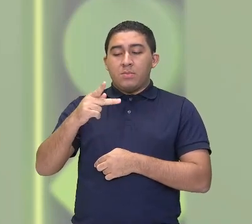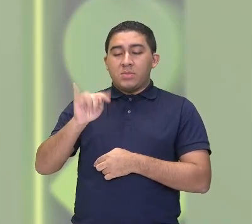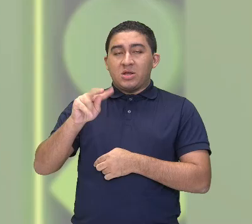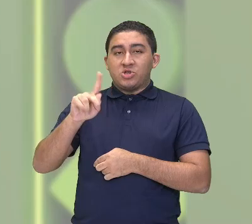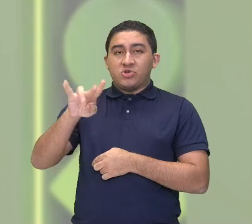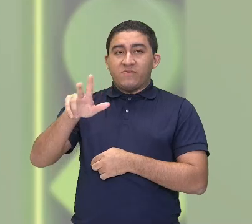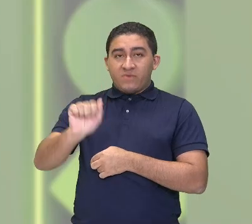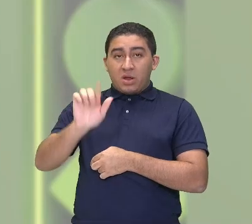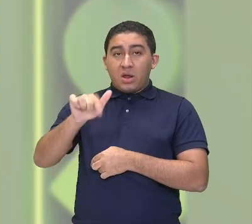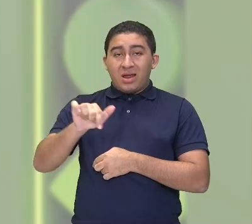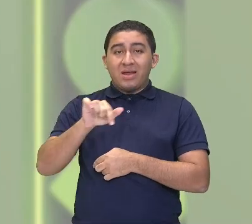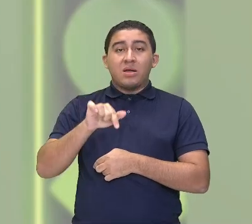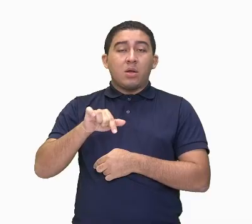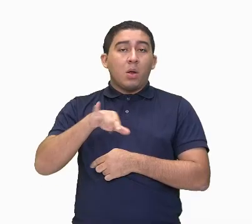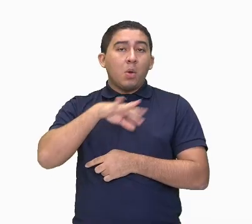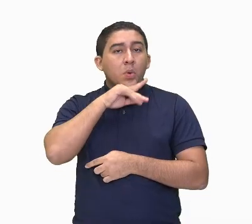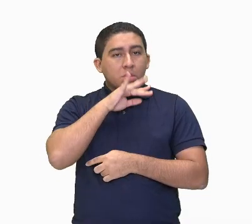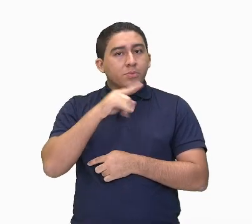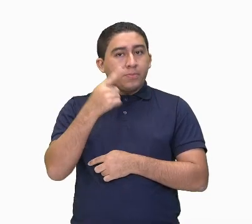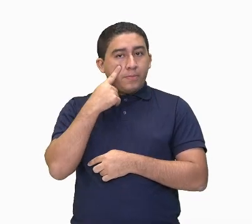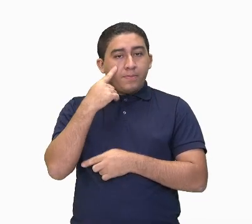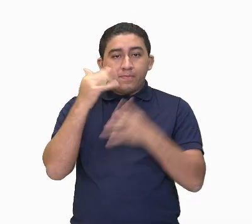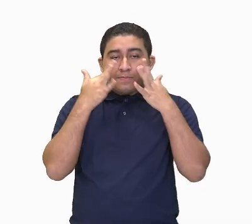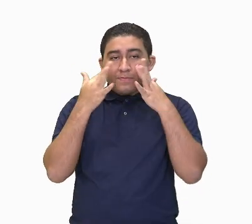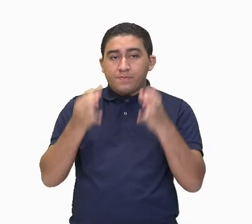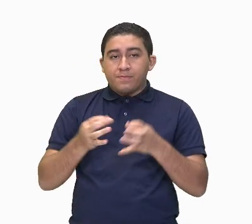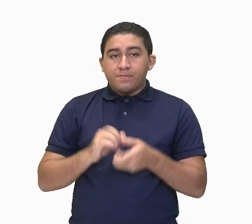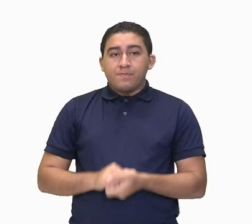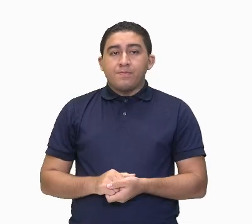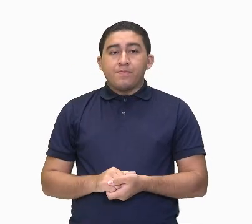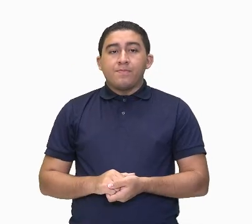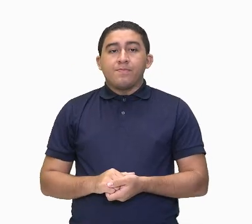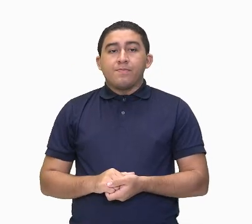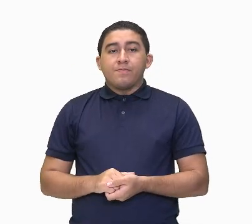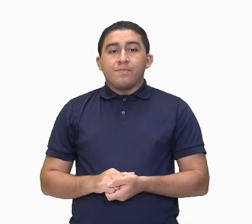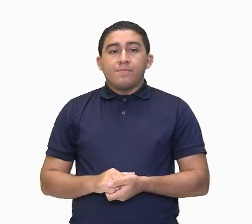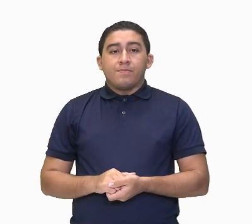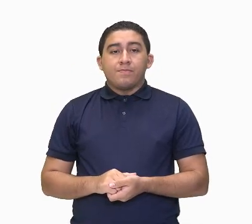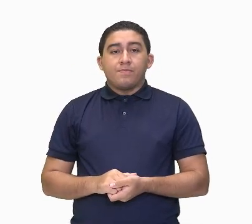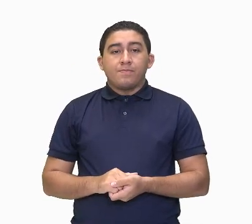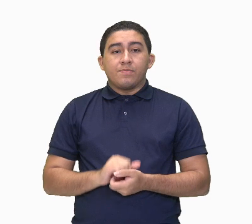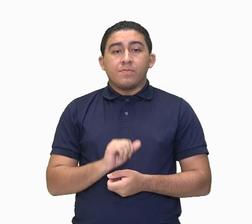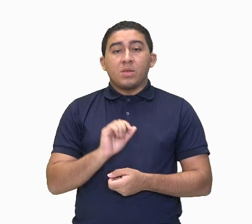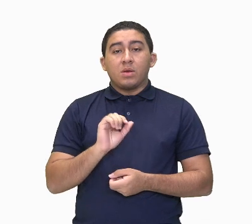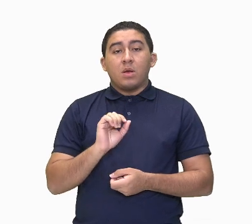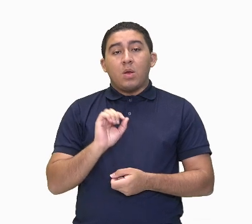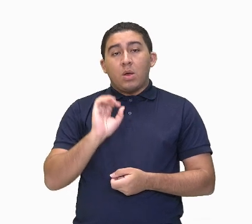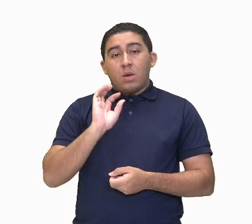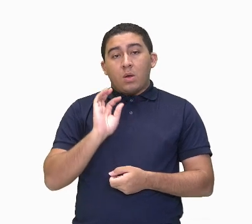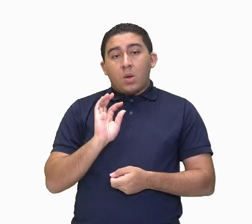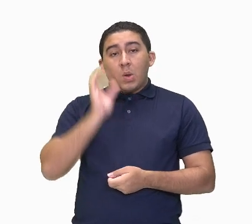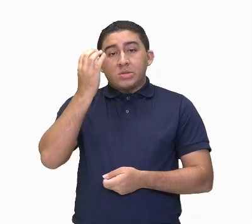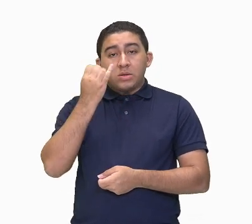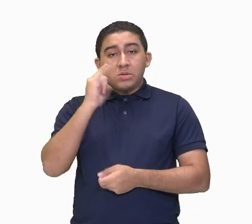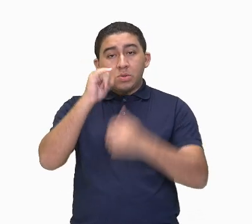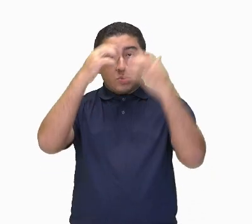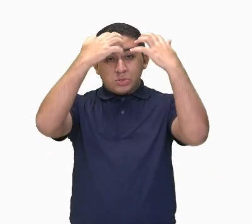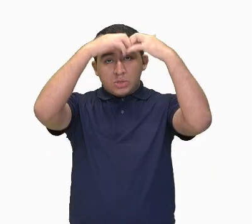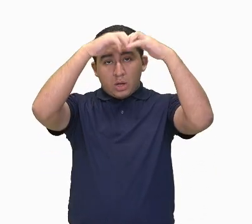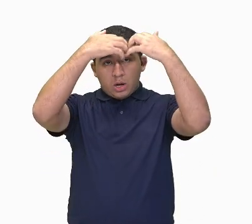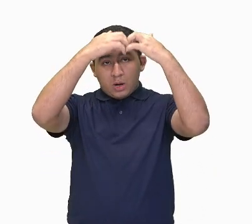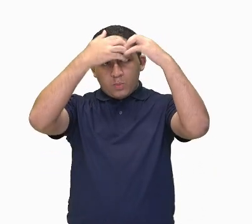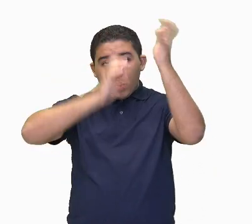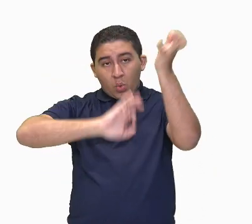negativa. Vamos observar aí na nossa imagem. A plasticidade mal adaptativa ou negativa, ela ocorre quando o cérebro